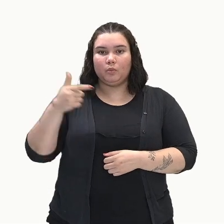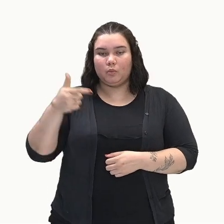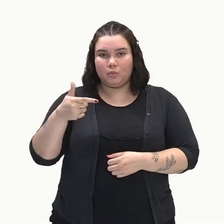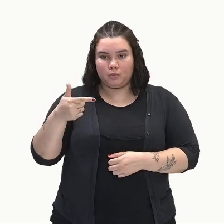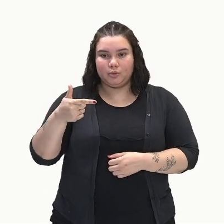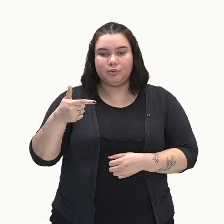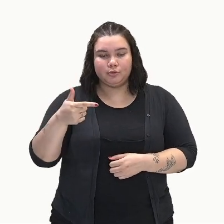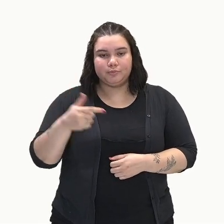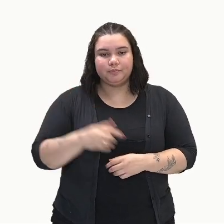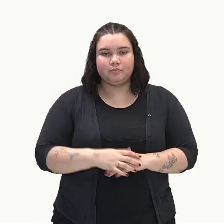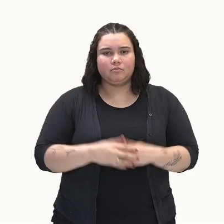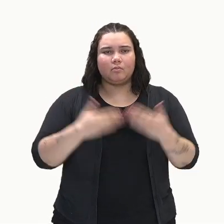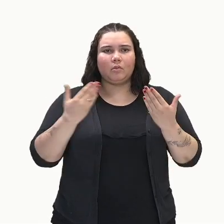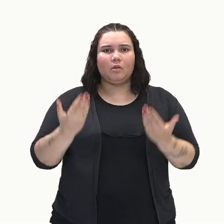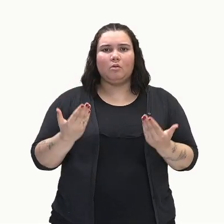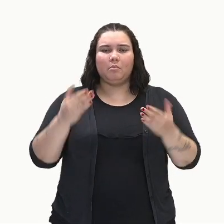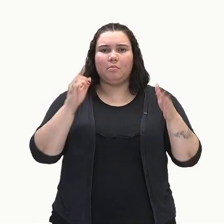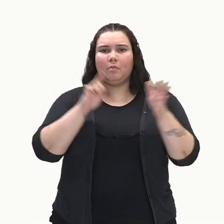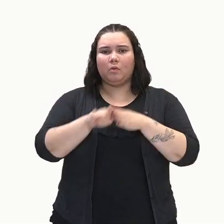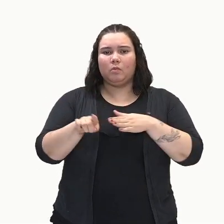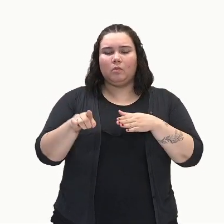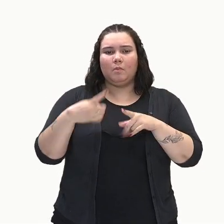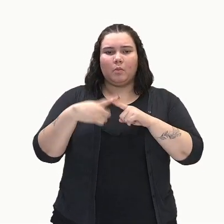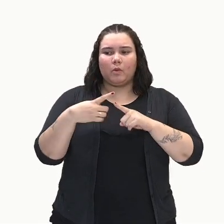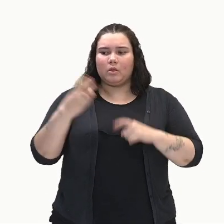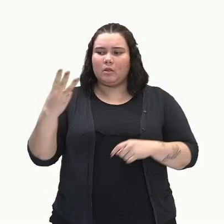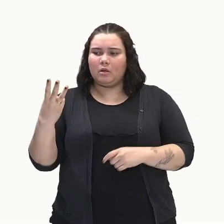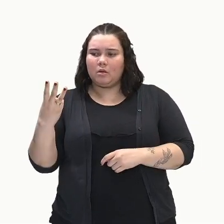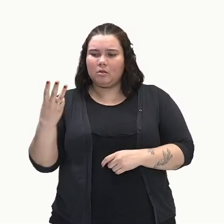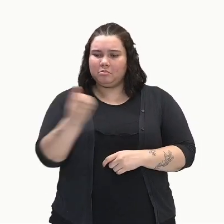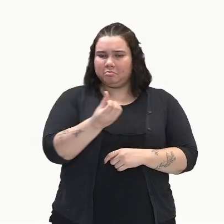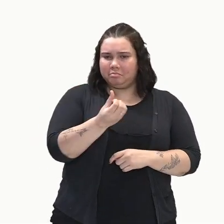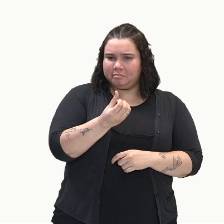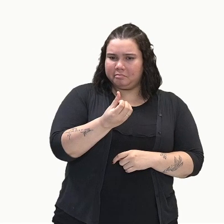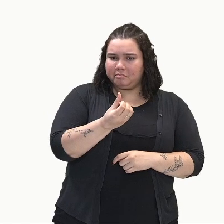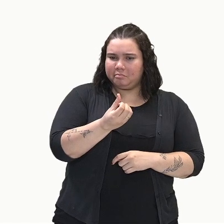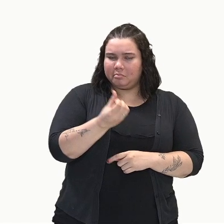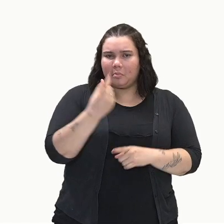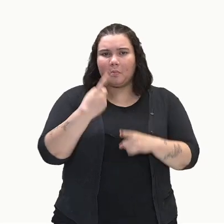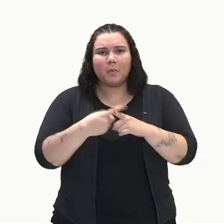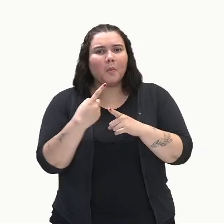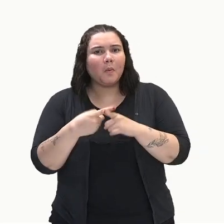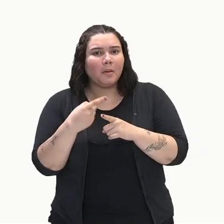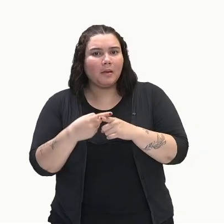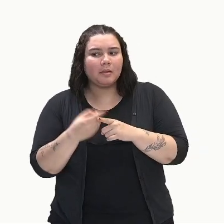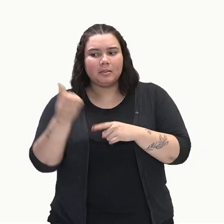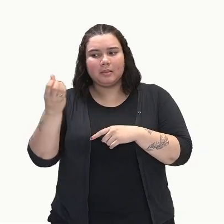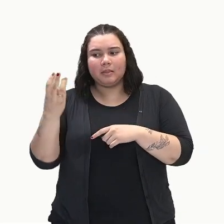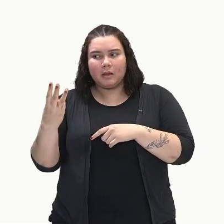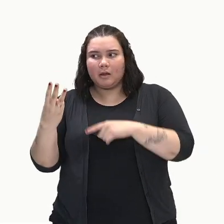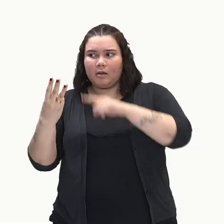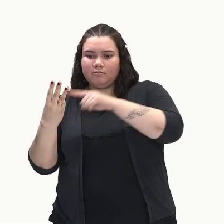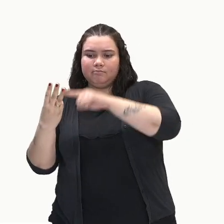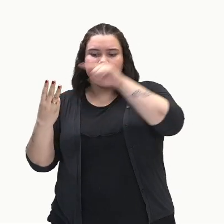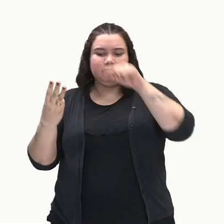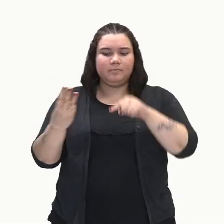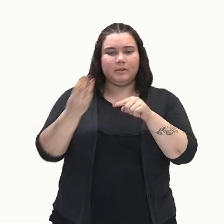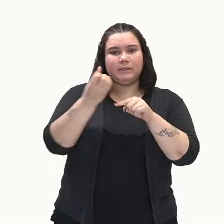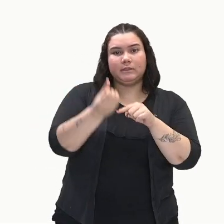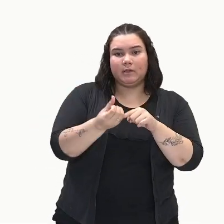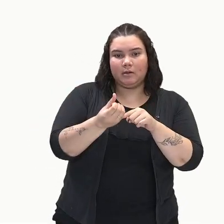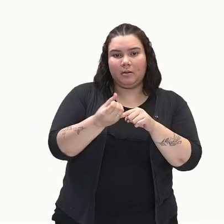estar se perguntando, professor, por que que pulou de 3 para 6? Né? Ora, porque aqui na PG nós